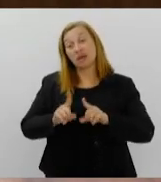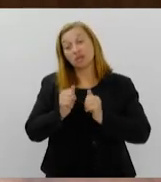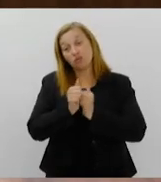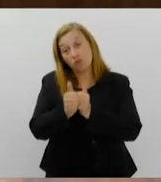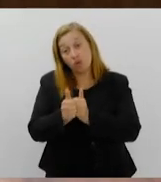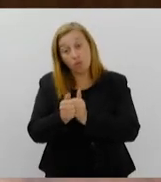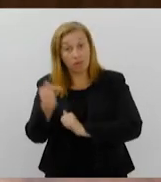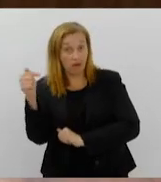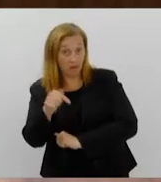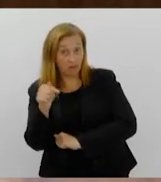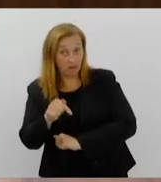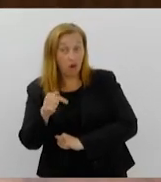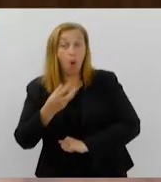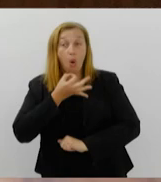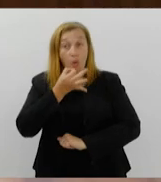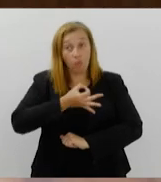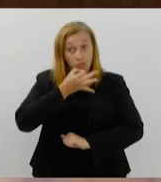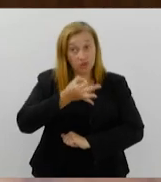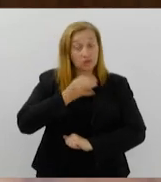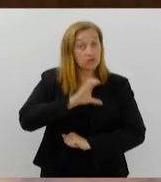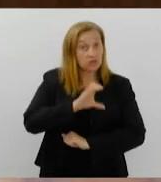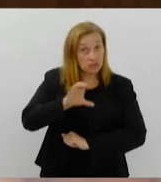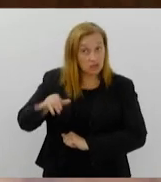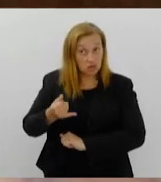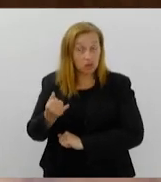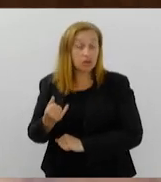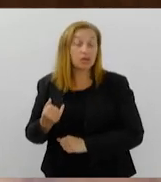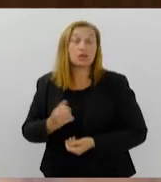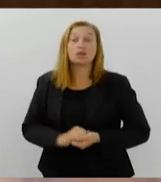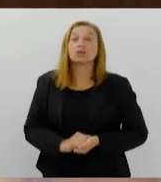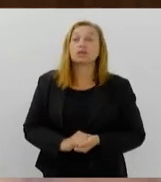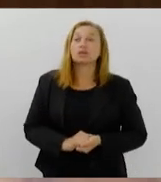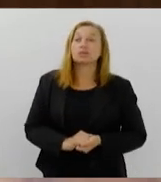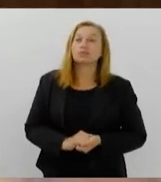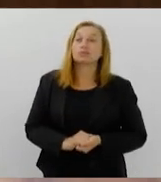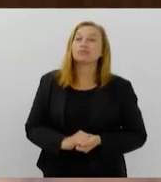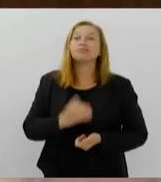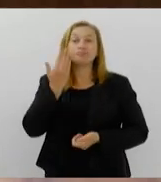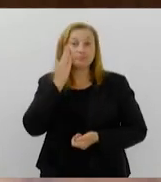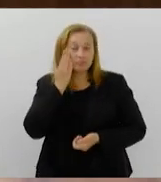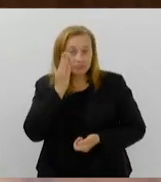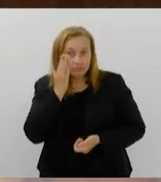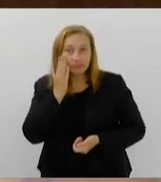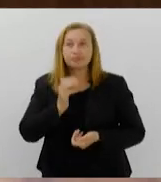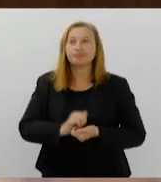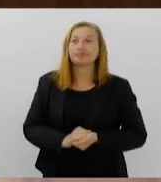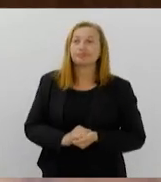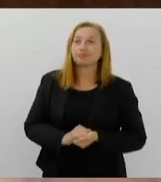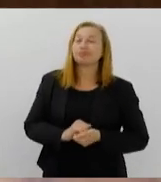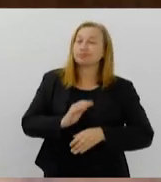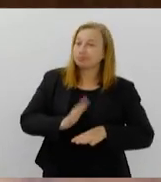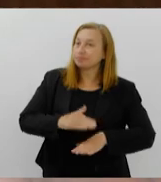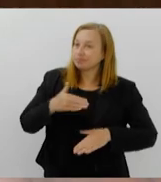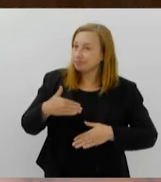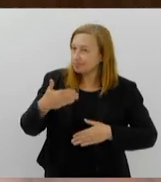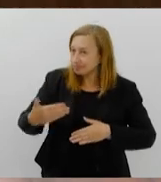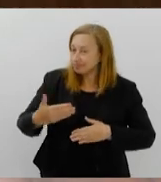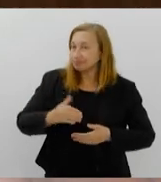aqui a opinião da CCJ e entendo que, mais adiante,